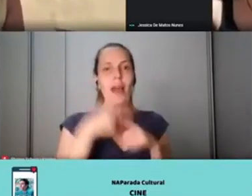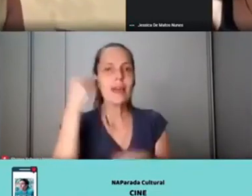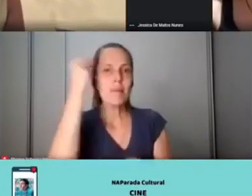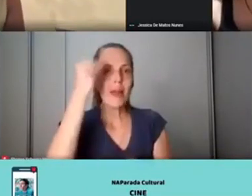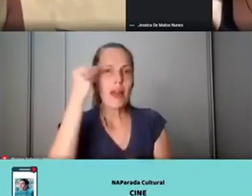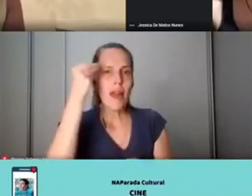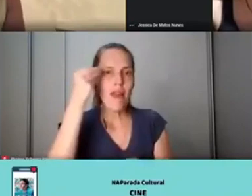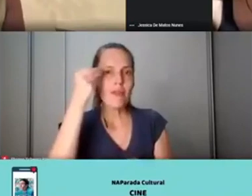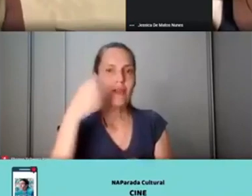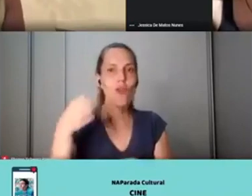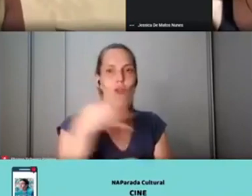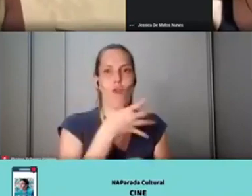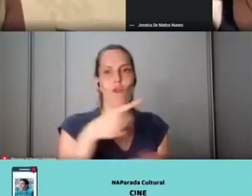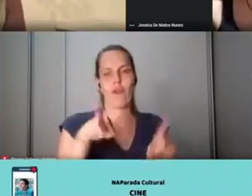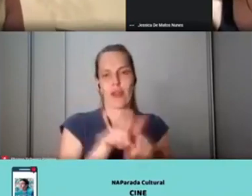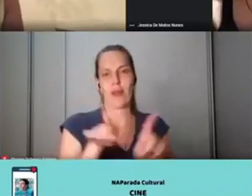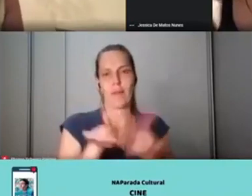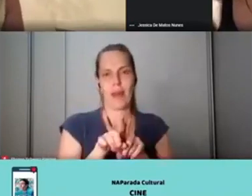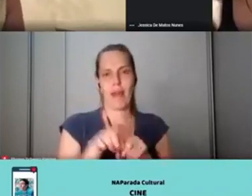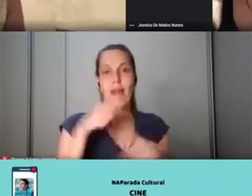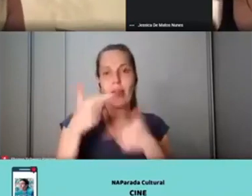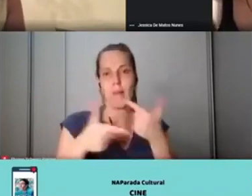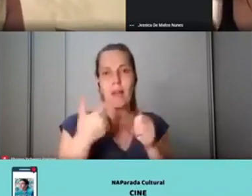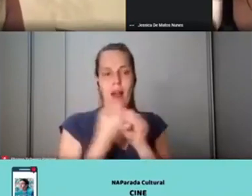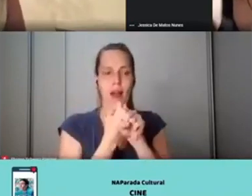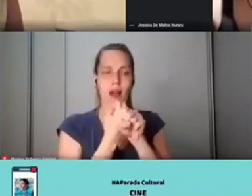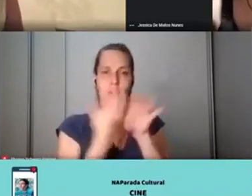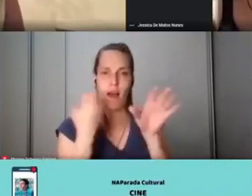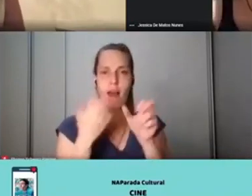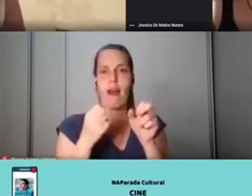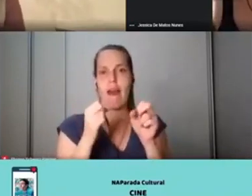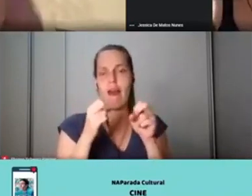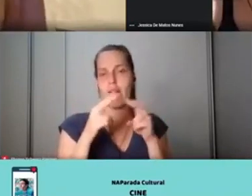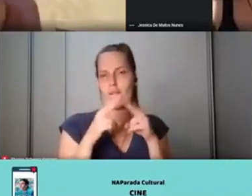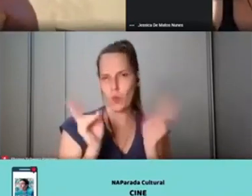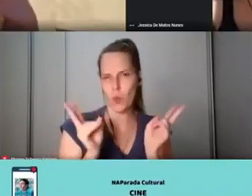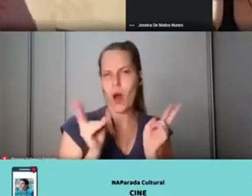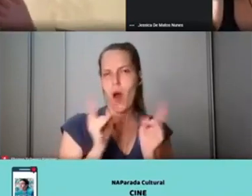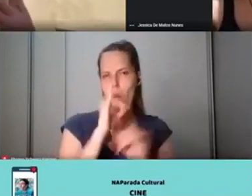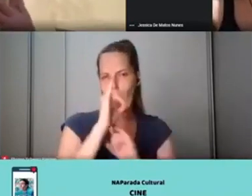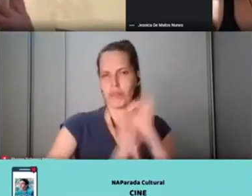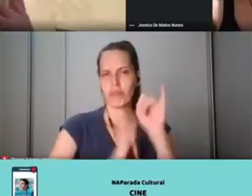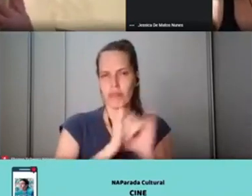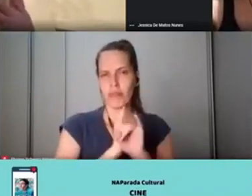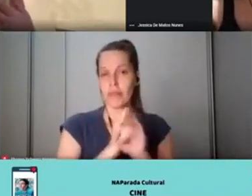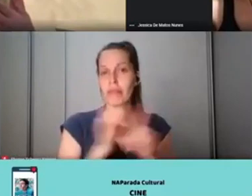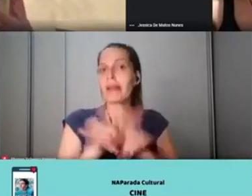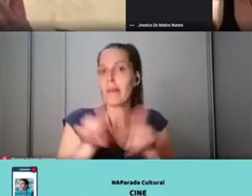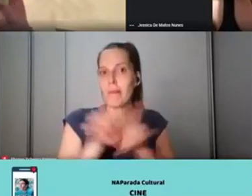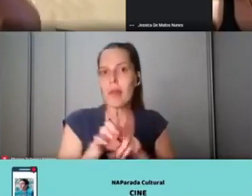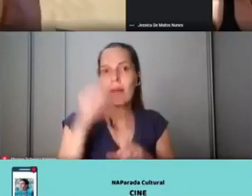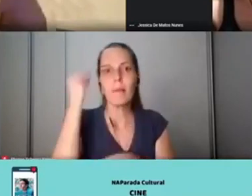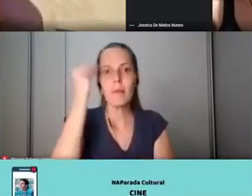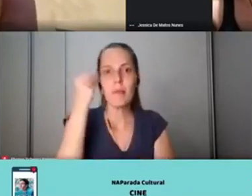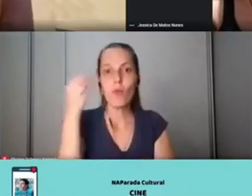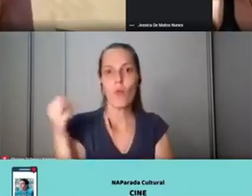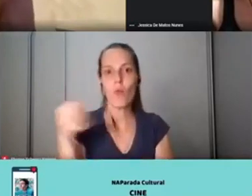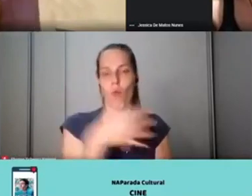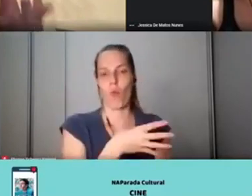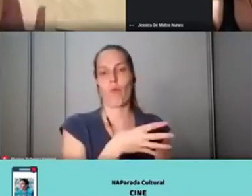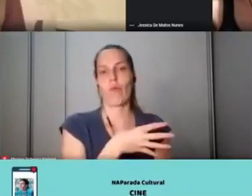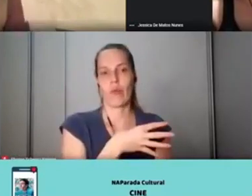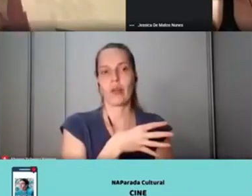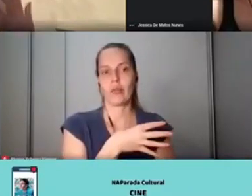né? Trabalhar no online também é uma experiência nova para quem está trabalhando no online, né? A gente também só